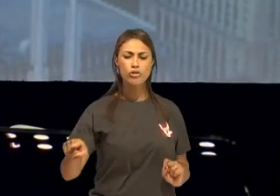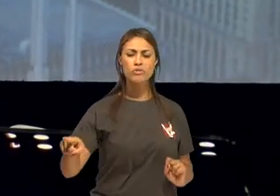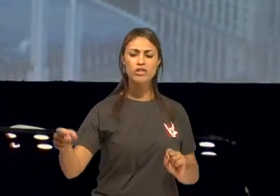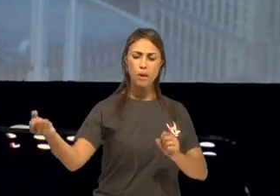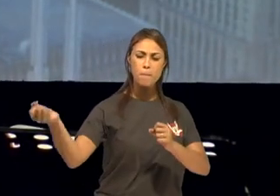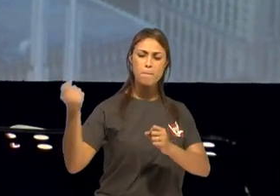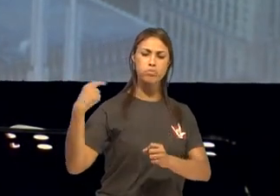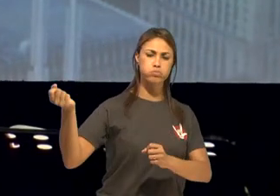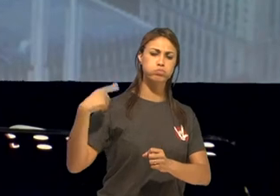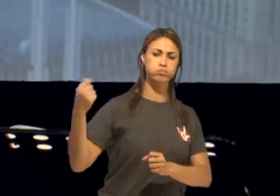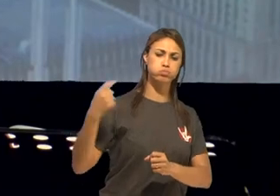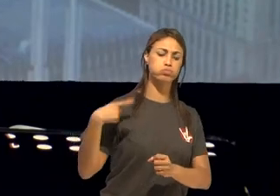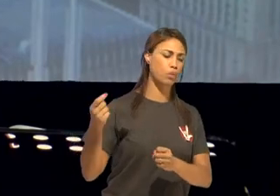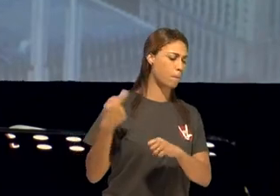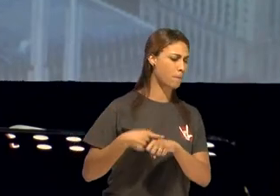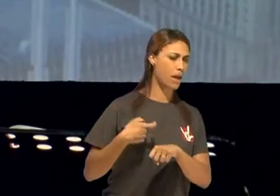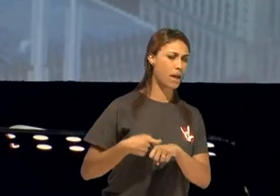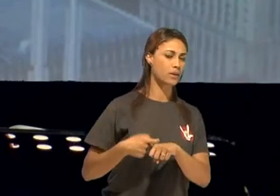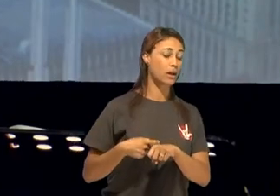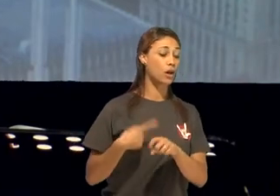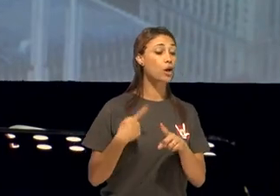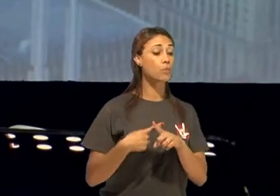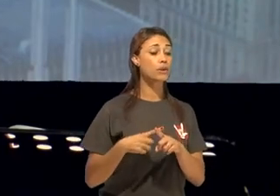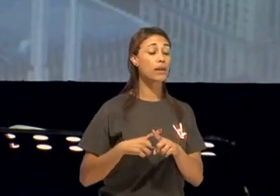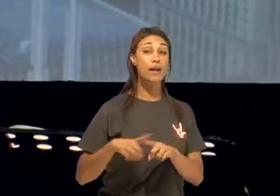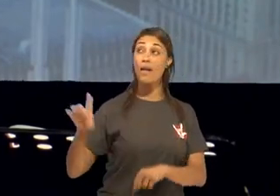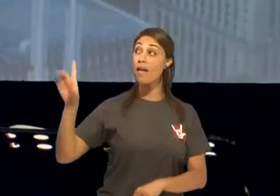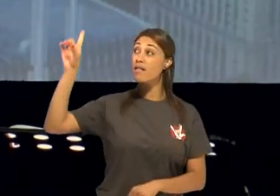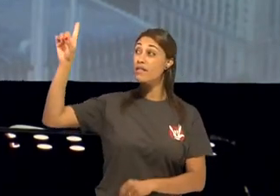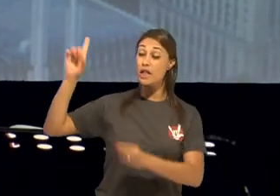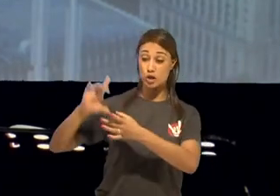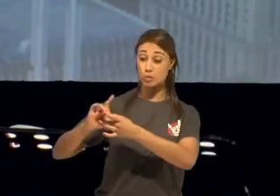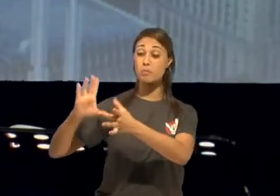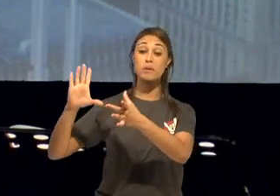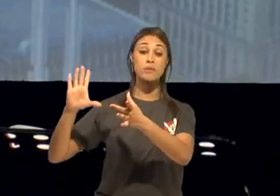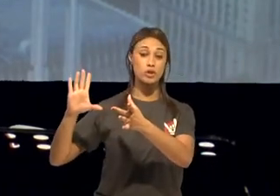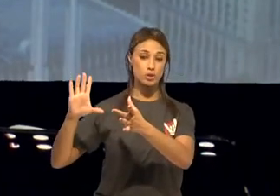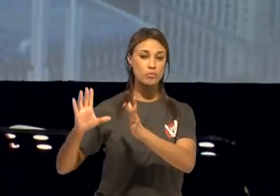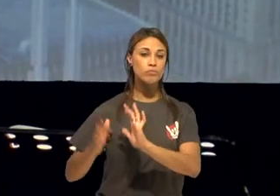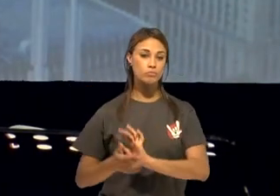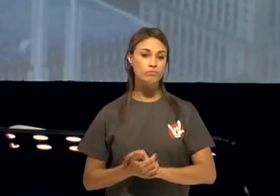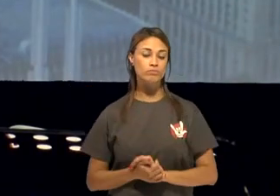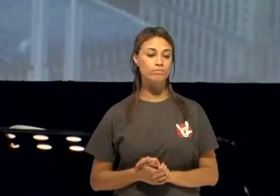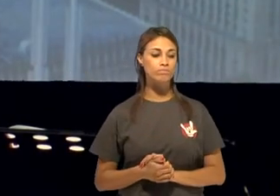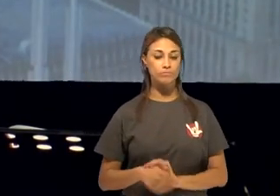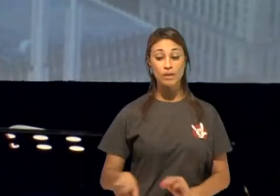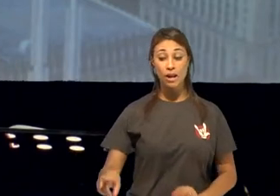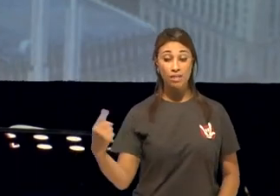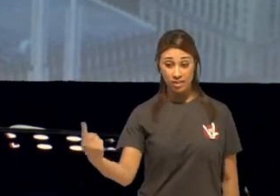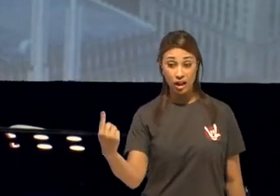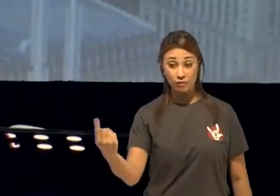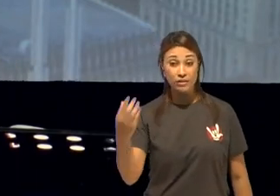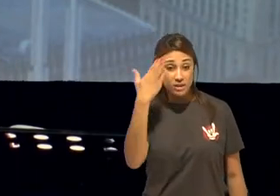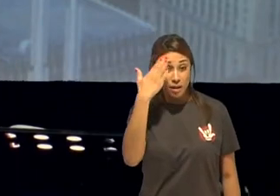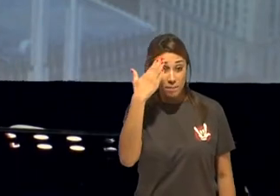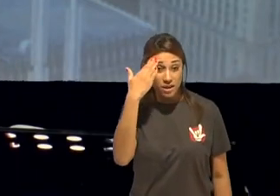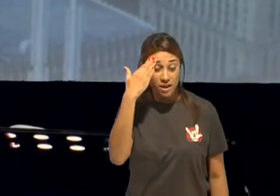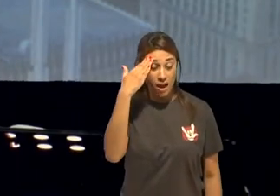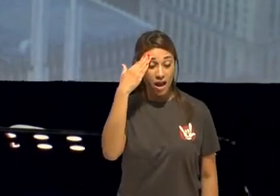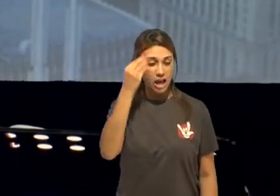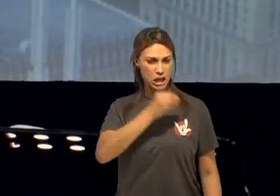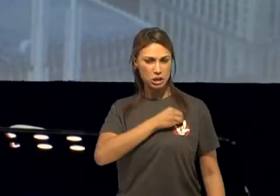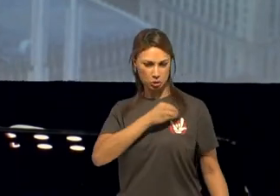porque talvez isso tenha coisa de Deus aí. Porque Davi sabia que todo aquele que comete adultério tinha que